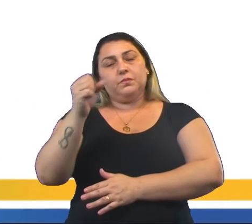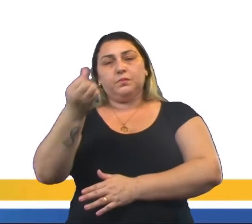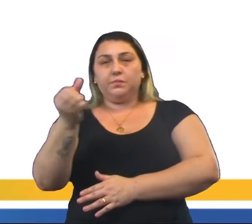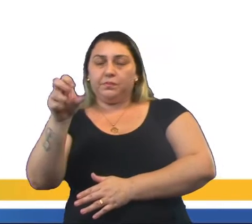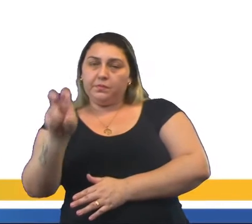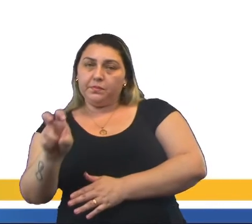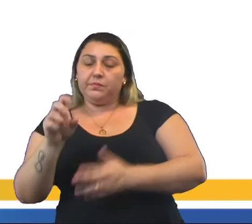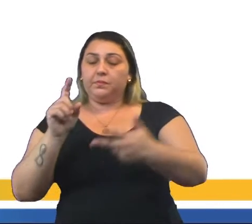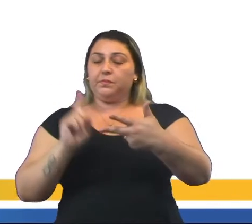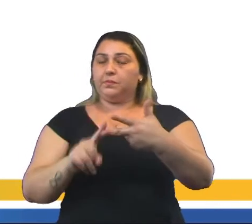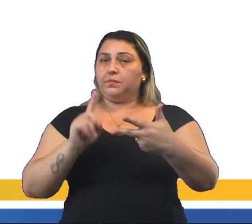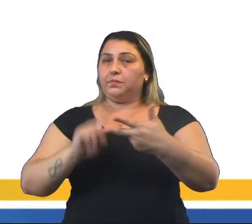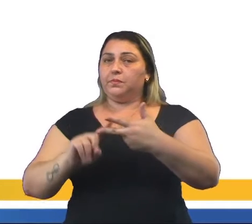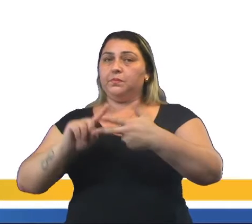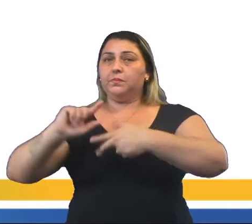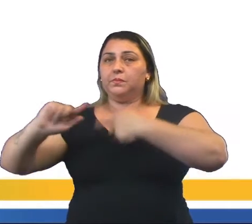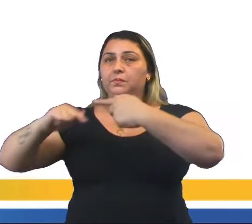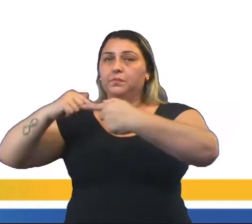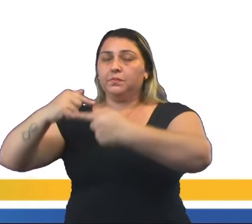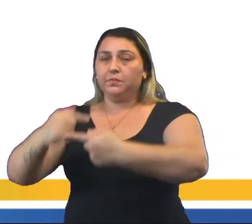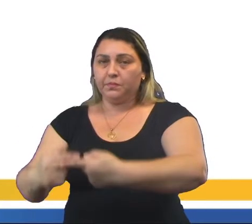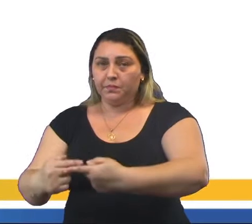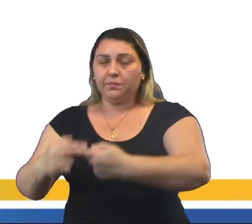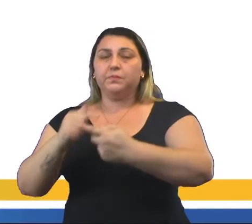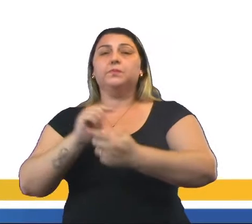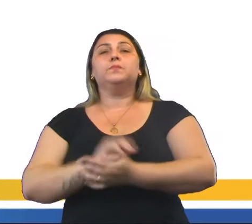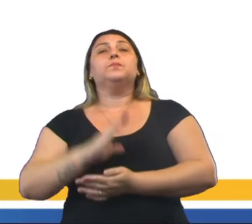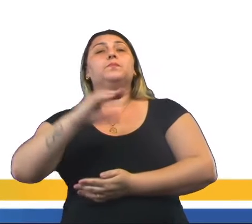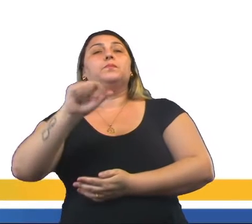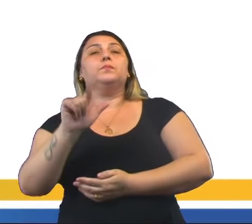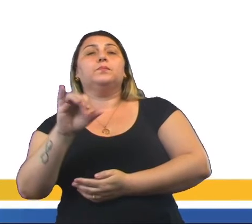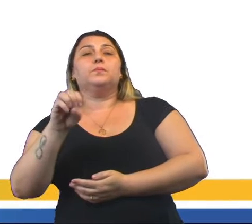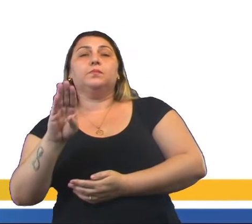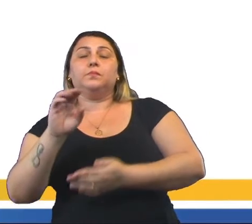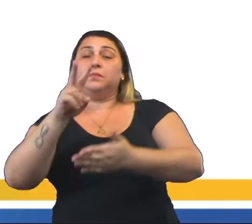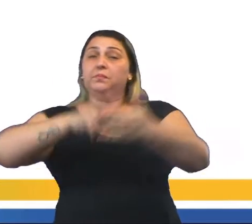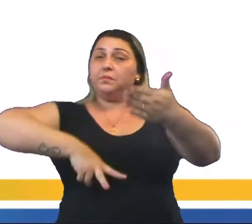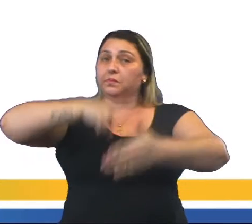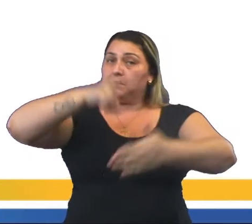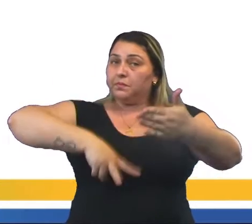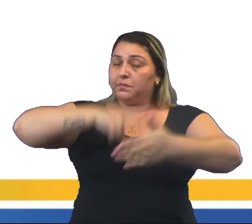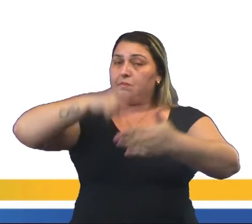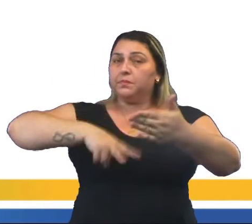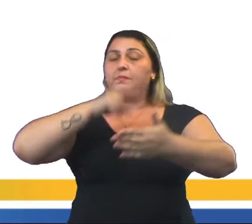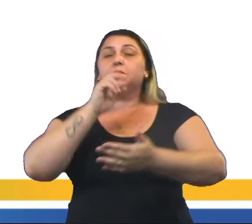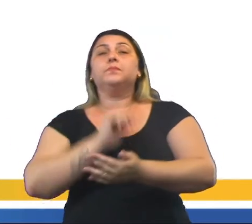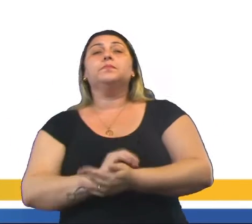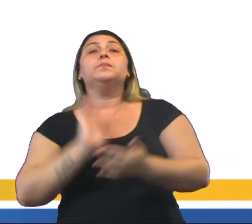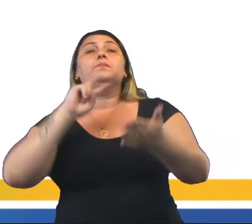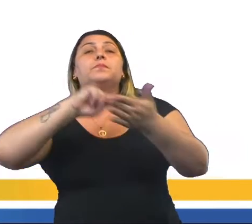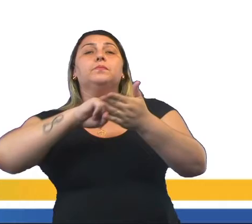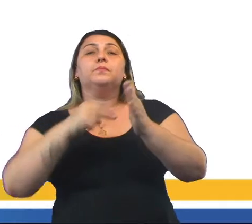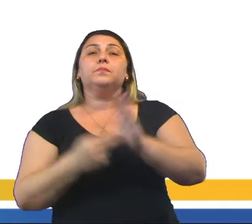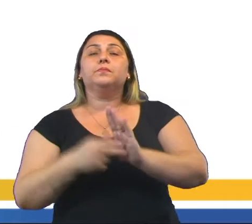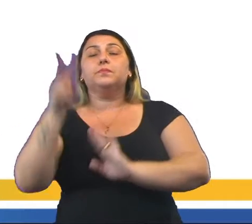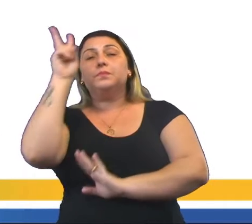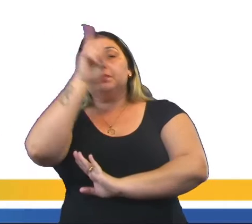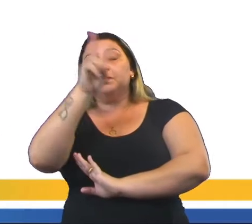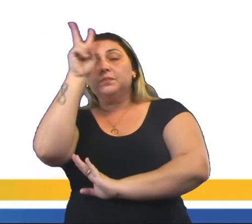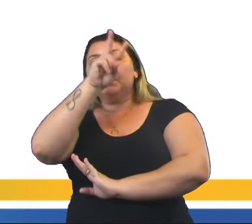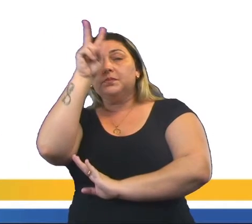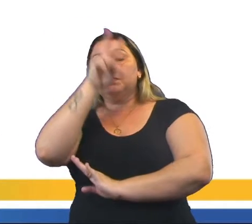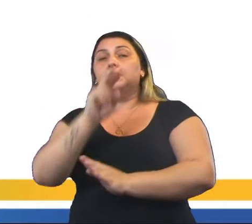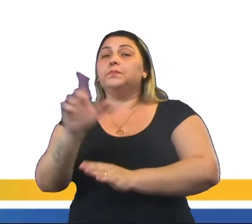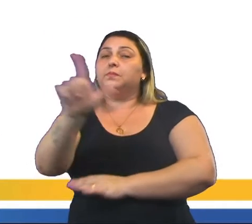1865, marca-se com a questão Coimbra, que é bem interessante de ler, uma questão significativa historicamente para